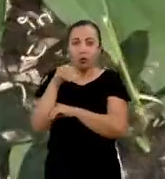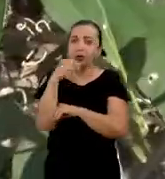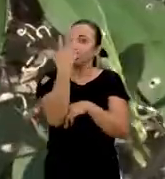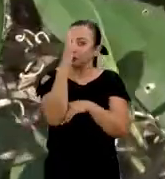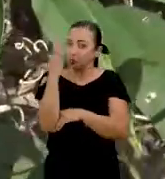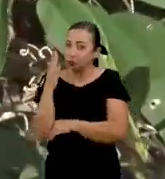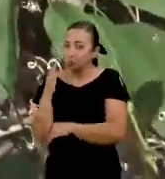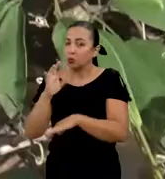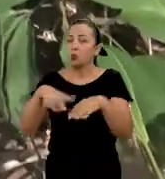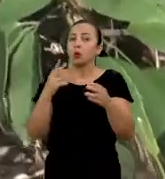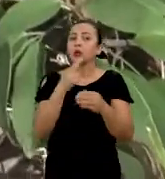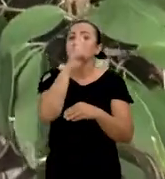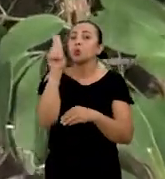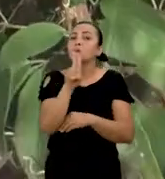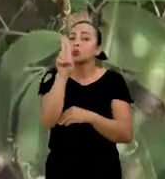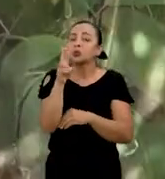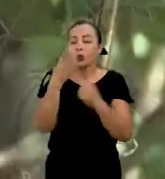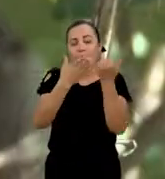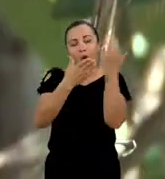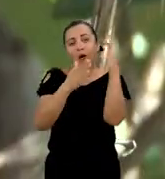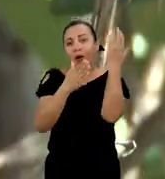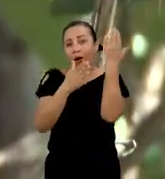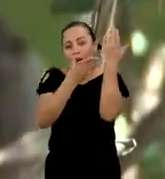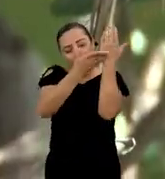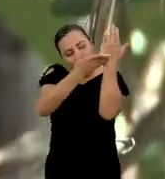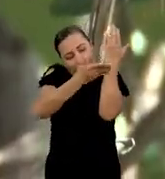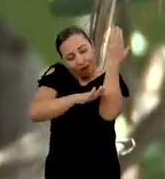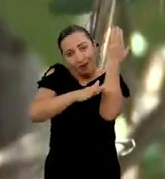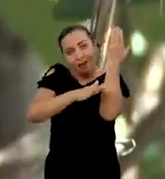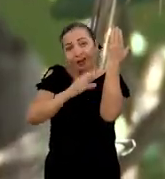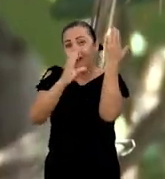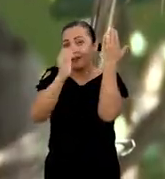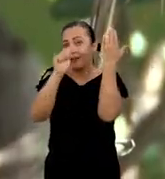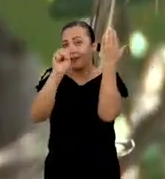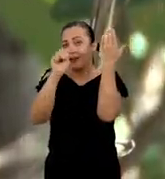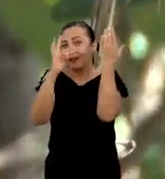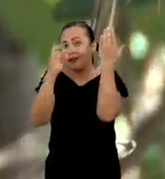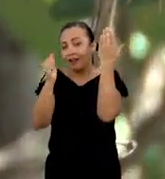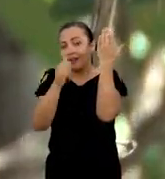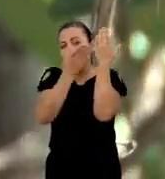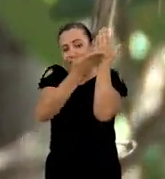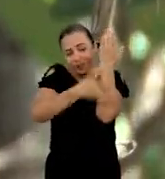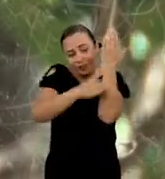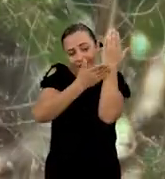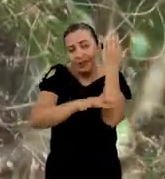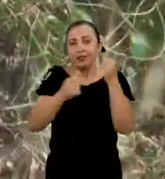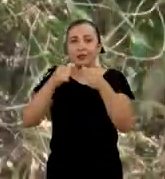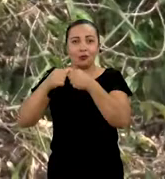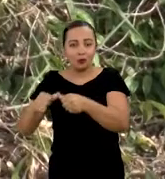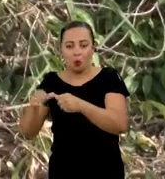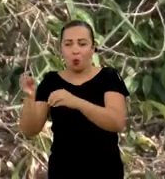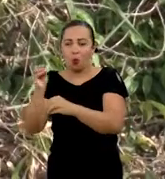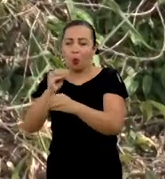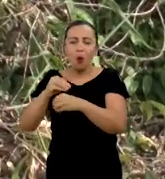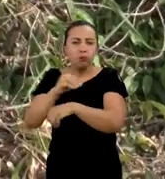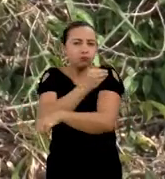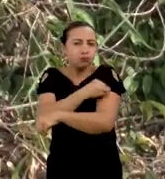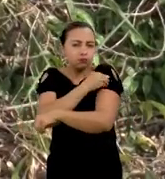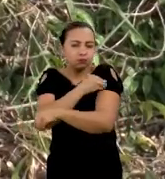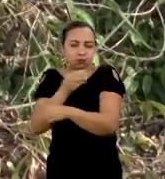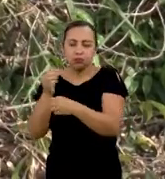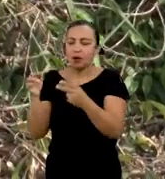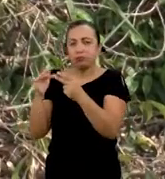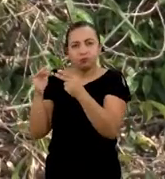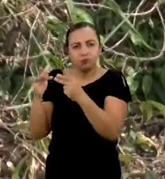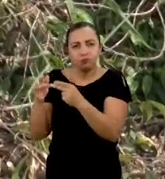no qual a gente utilizou a casca do da planta essa casca ficou em contato com álcool por